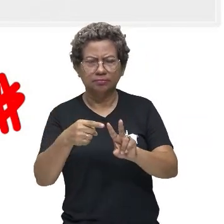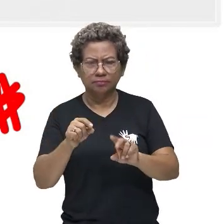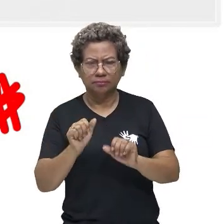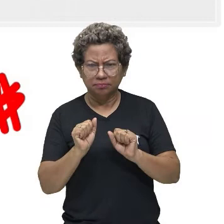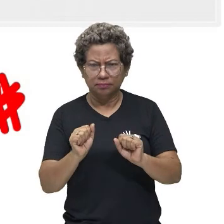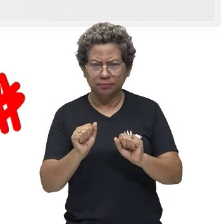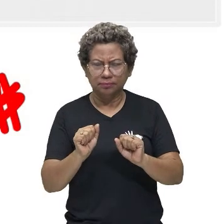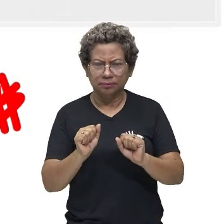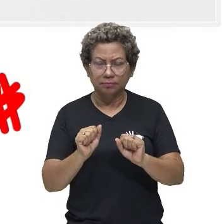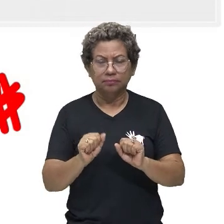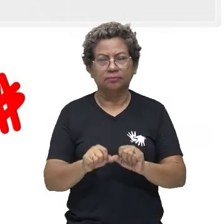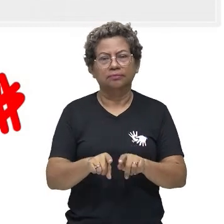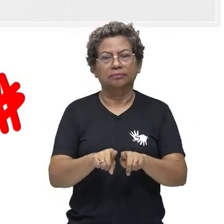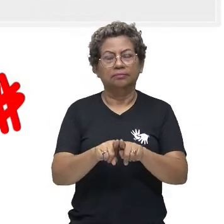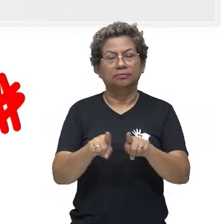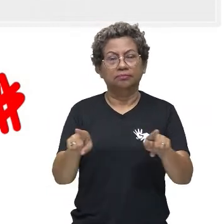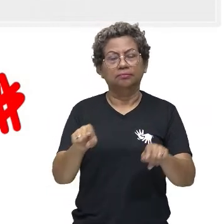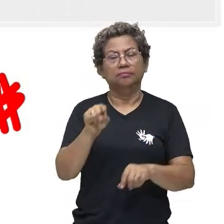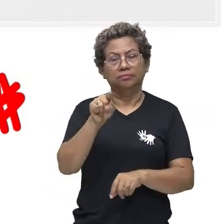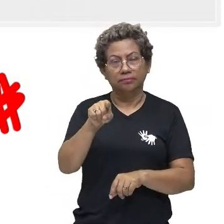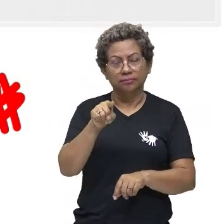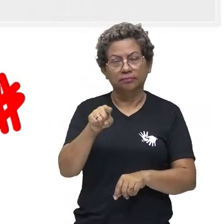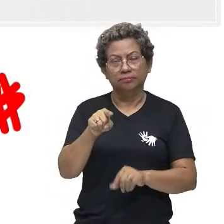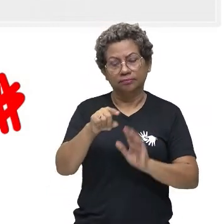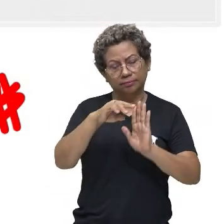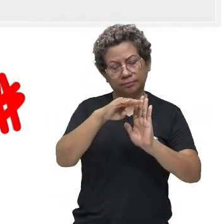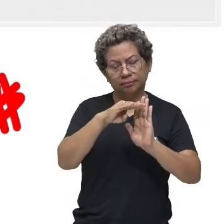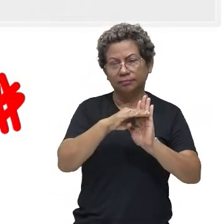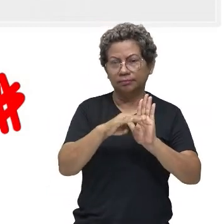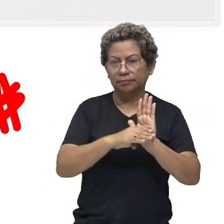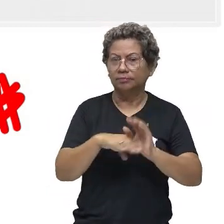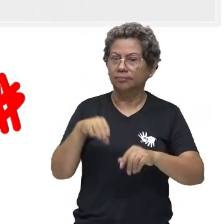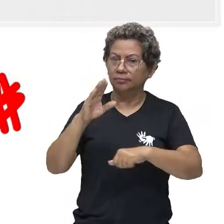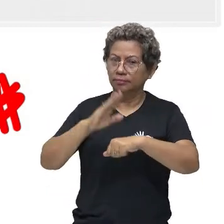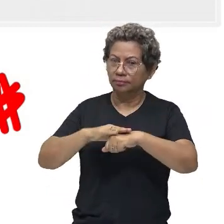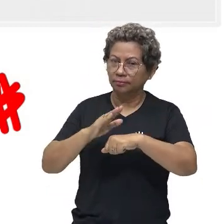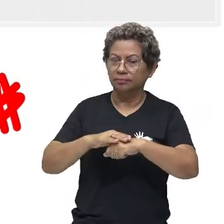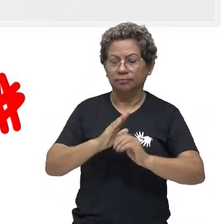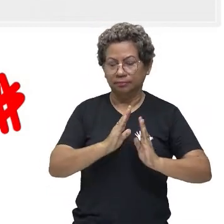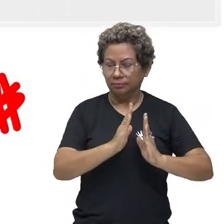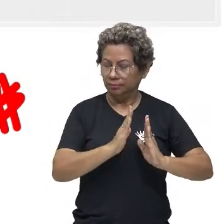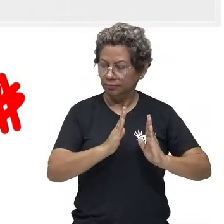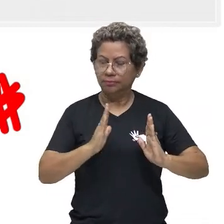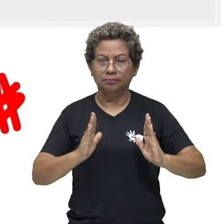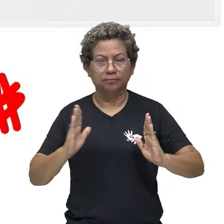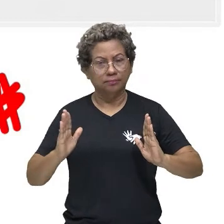pode, só que você desenvolvendo por esse caminho aí, né, você vai